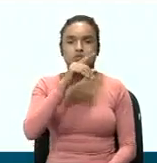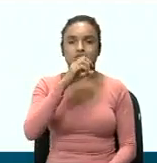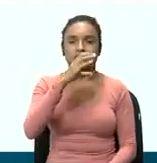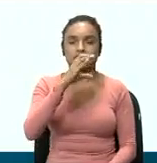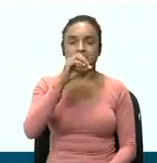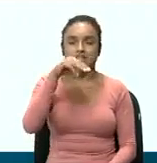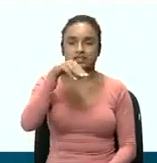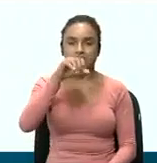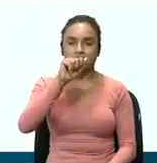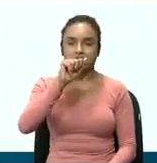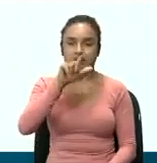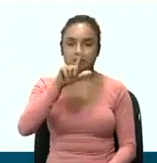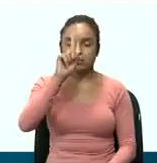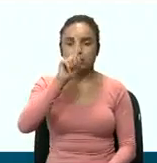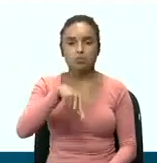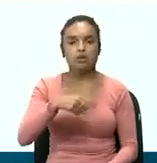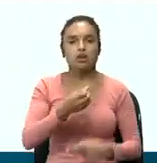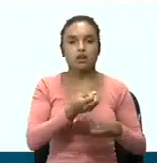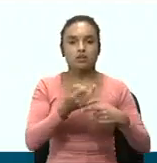mais